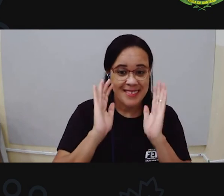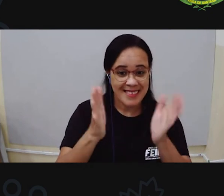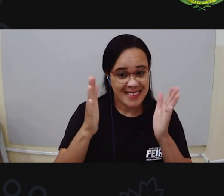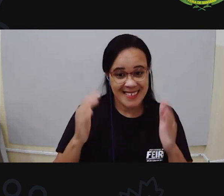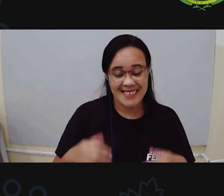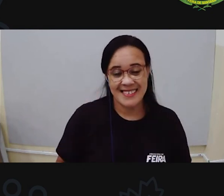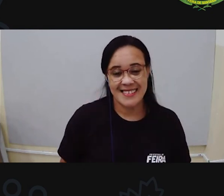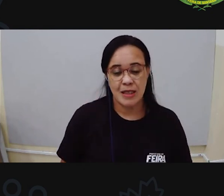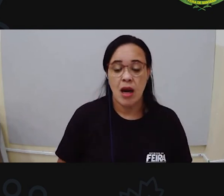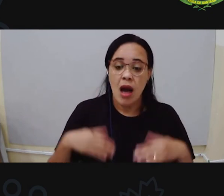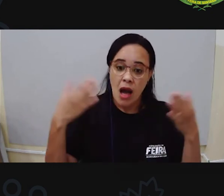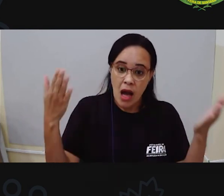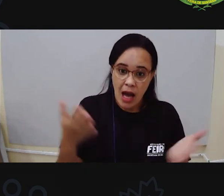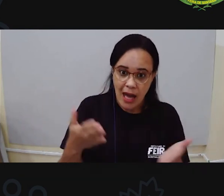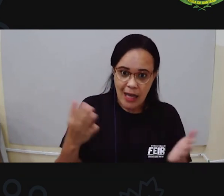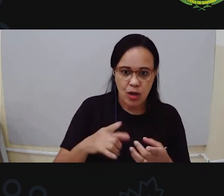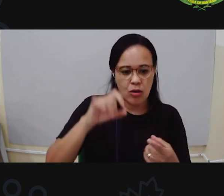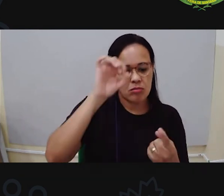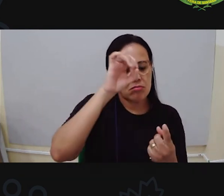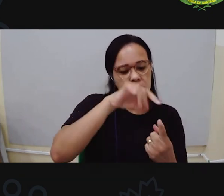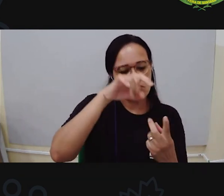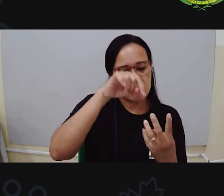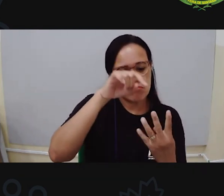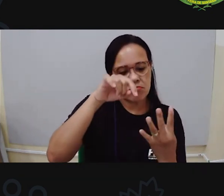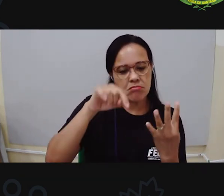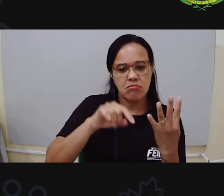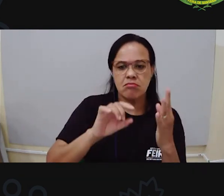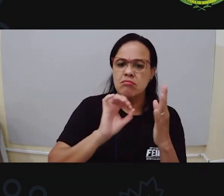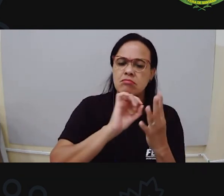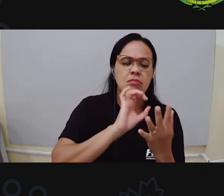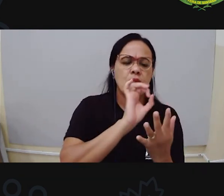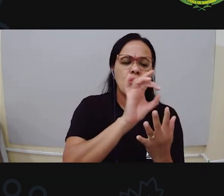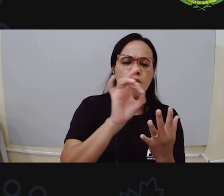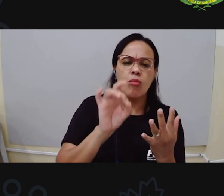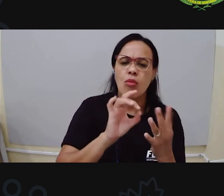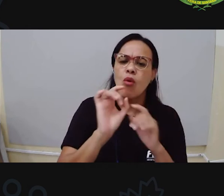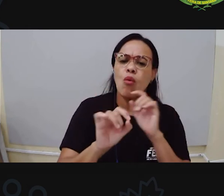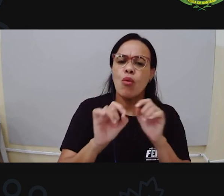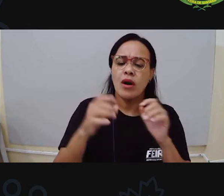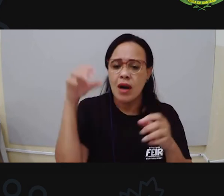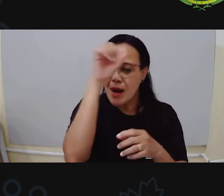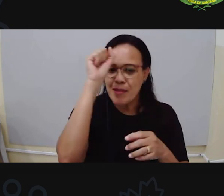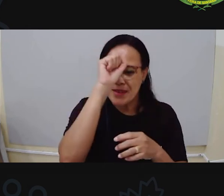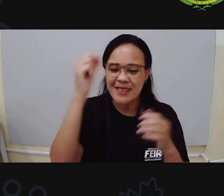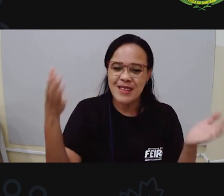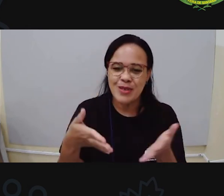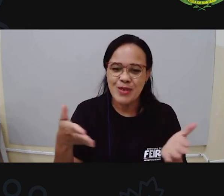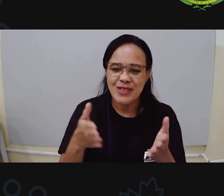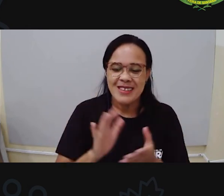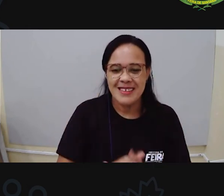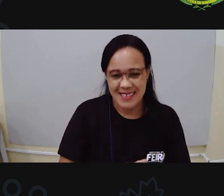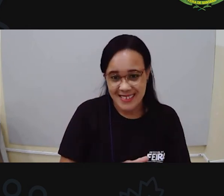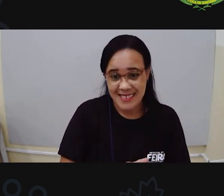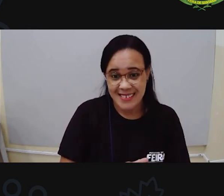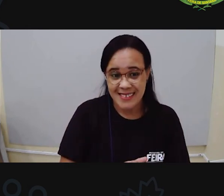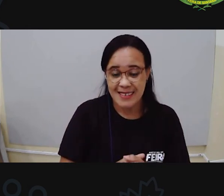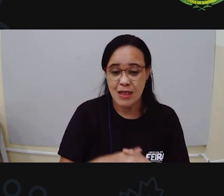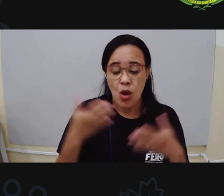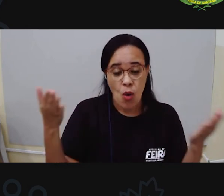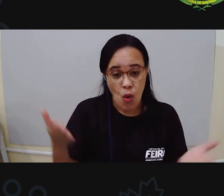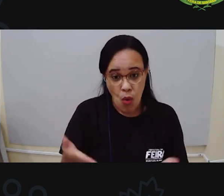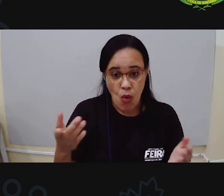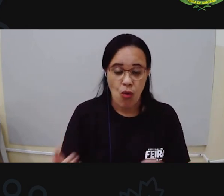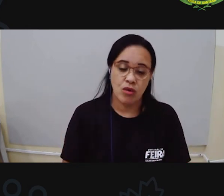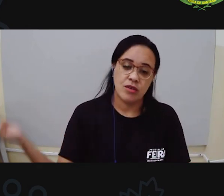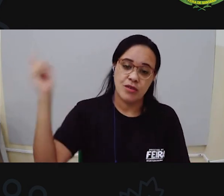relembrar aqui alguns pontos que vimos nessa aula de hoje. Então, hoje, na aula de linguagens, a gente retomou